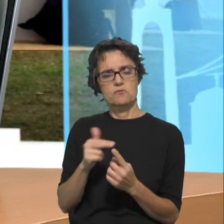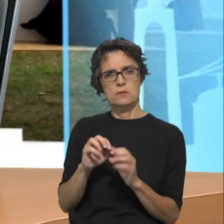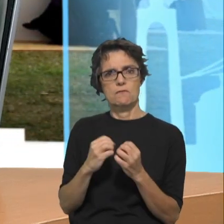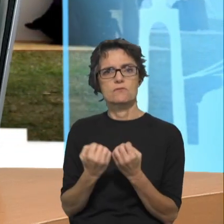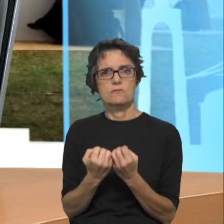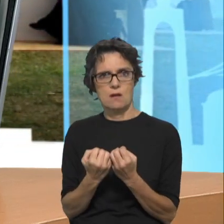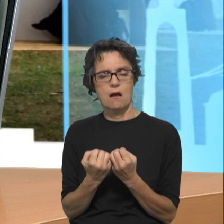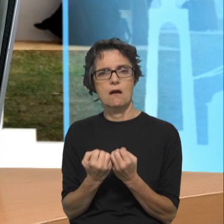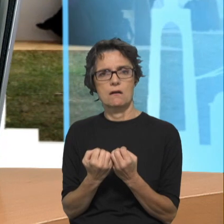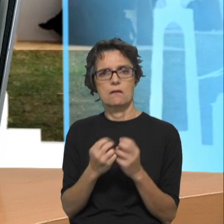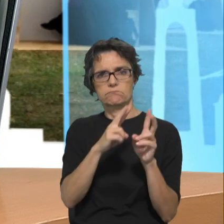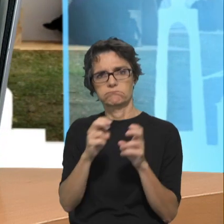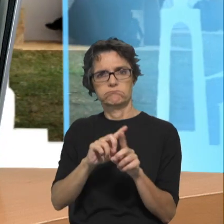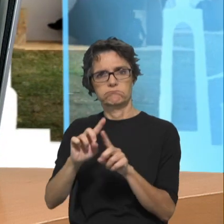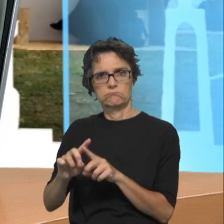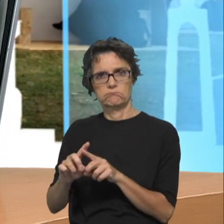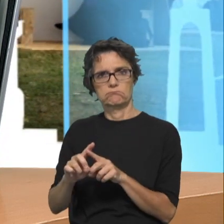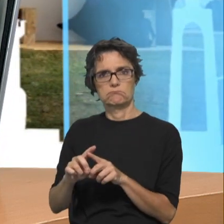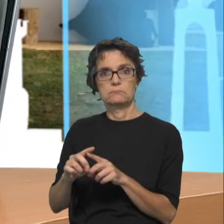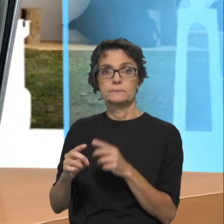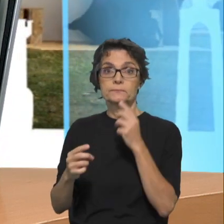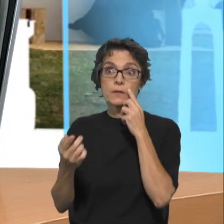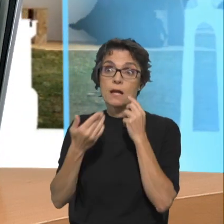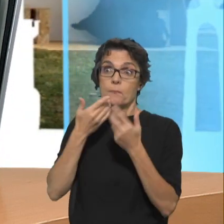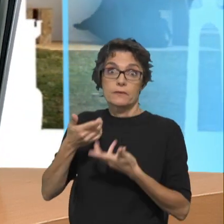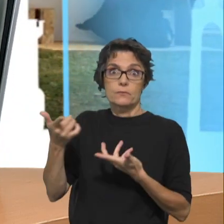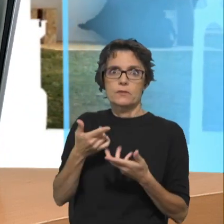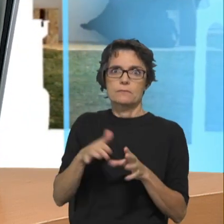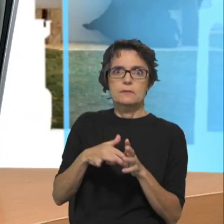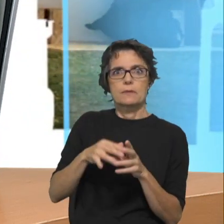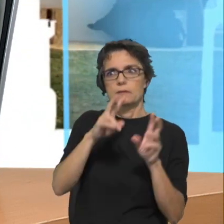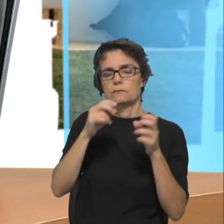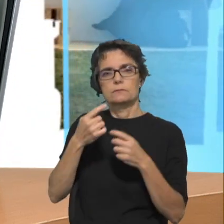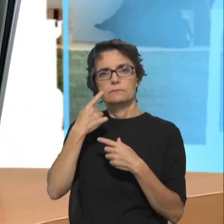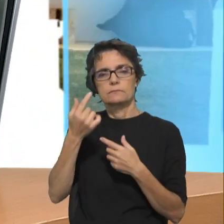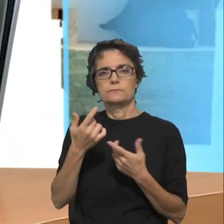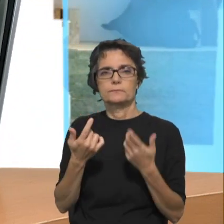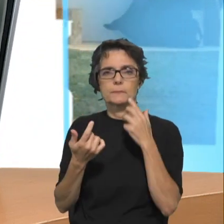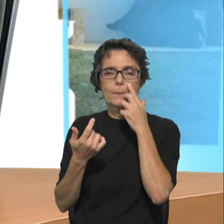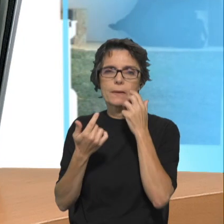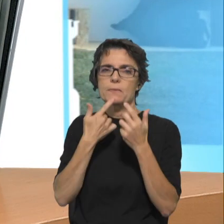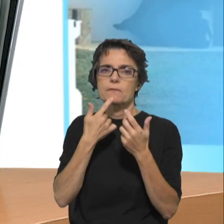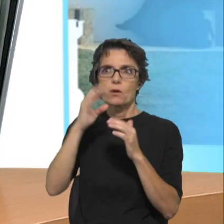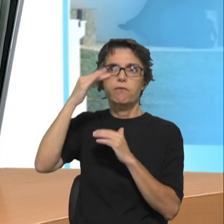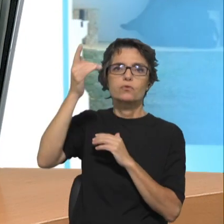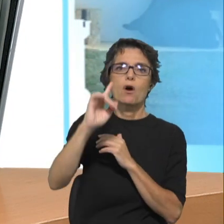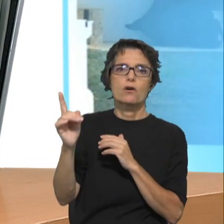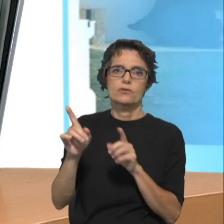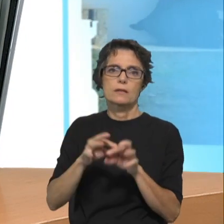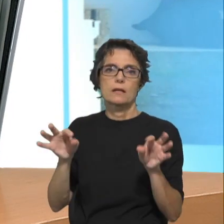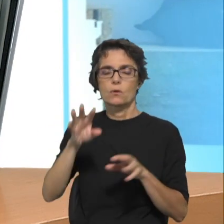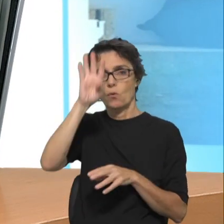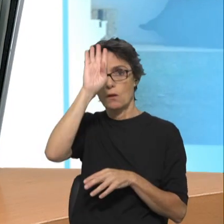e propusemos-lhe que nos rasgasse horizontes, quanto mais não seja de sonho, como o Papa